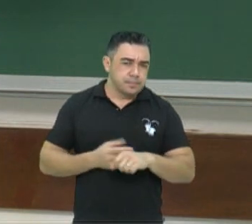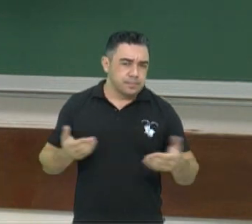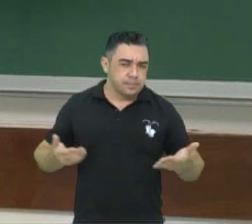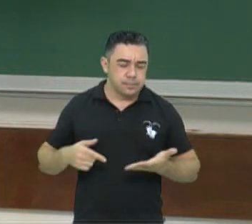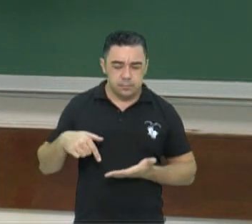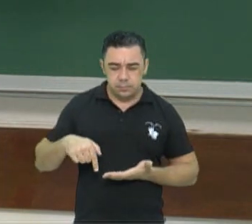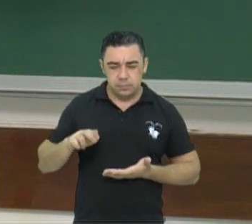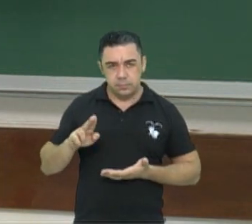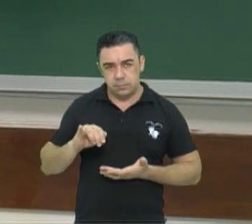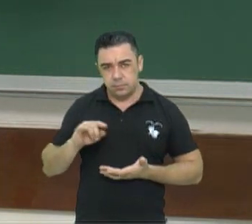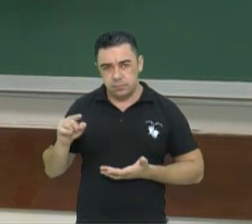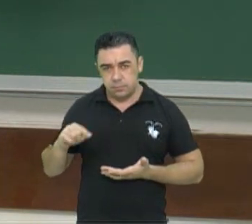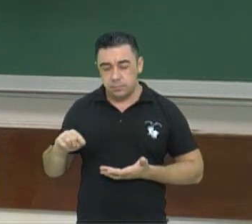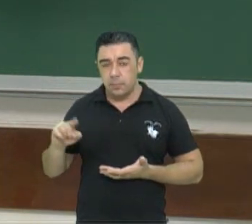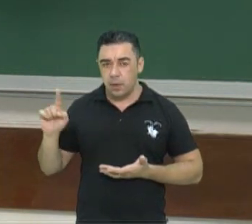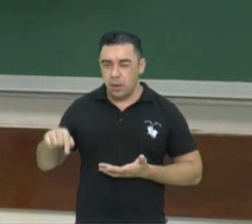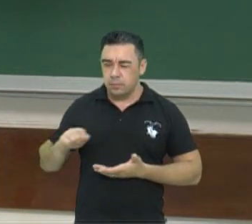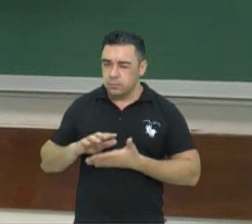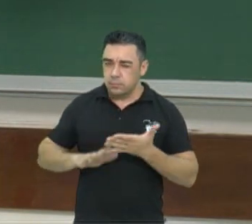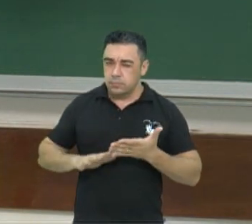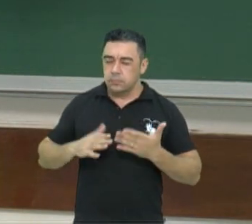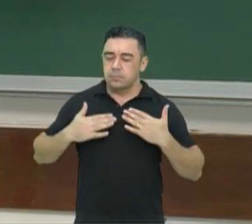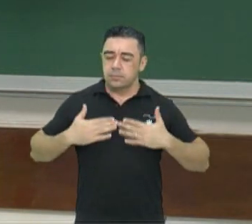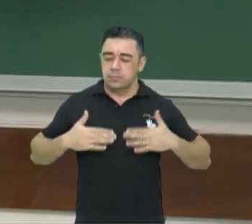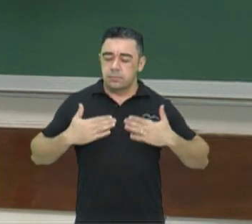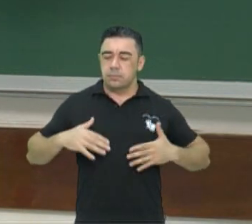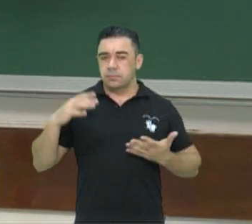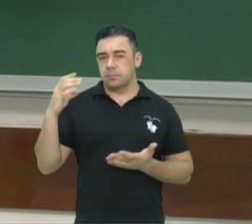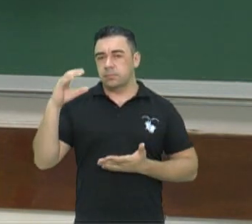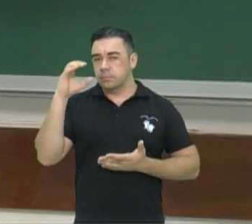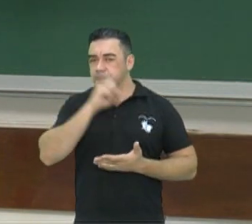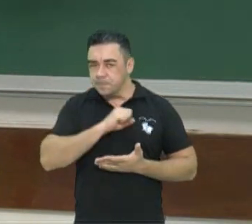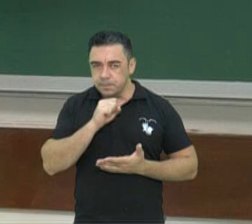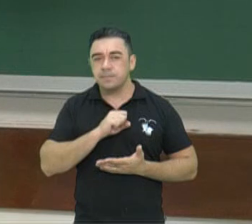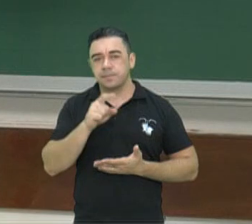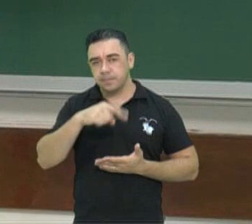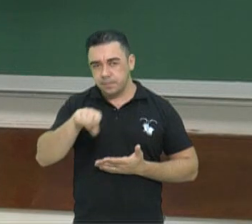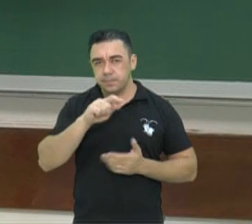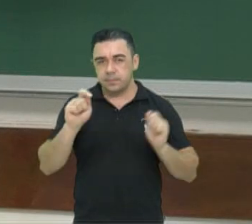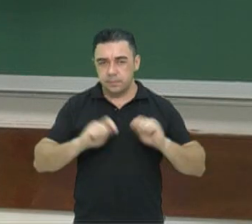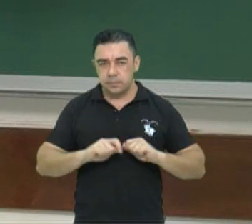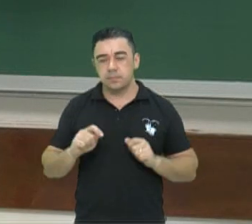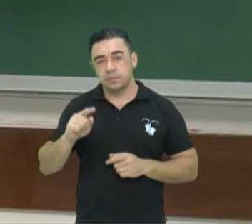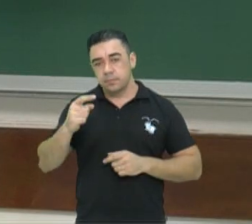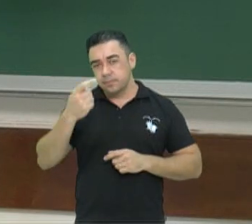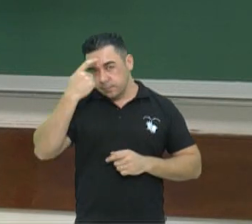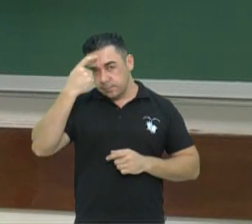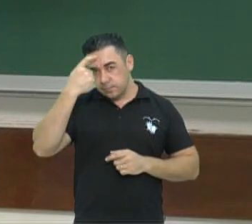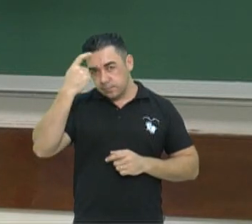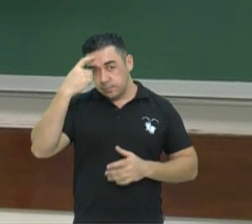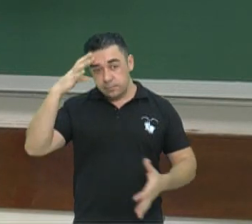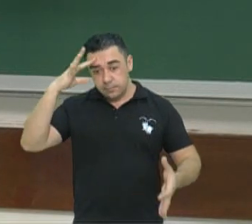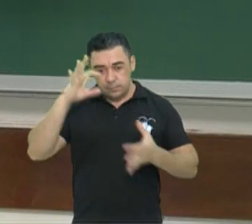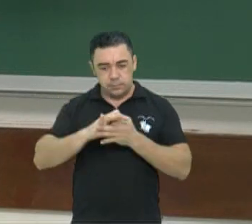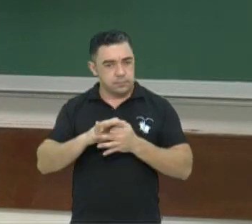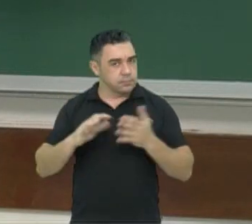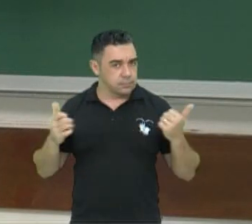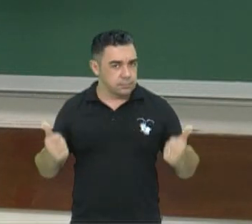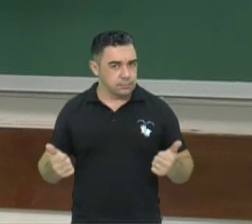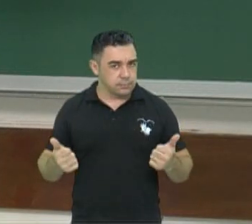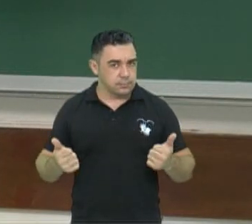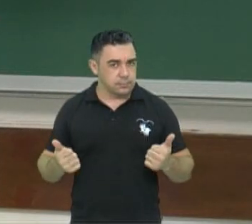vai, né, fazer aquele exercício bem relaxante, bem gostoso, rápido, que você pode usar, né, primeiramente o teu